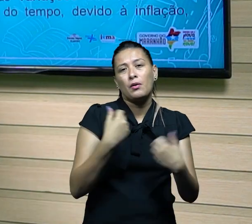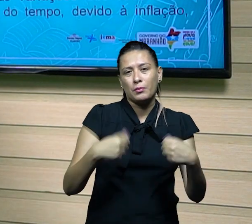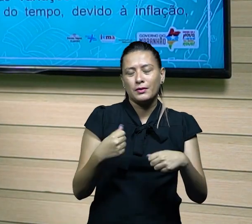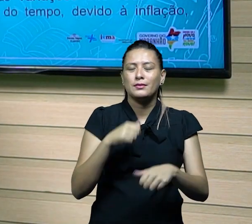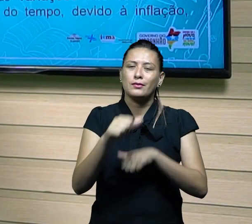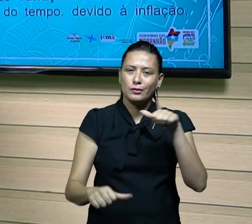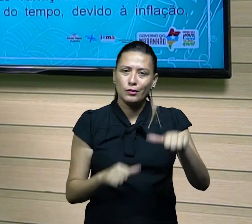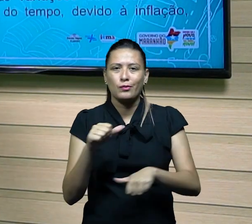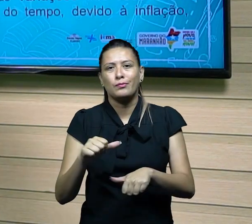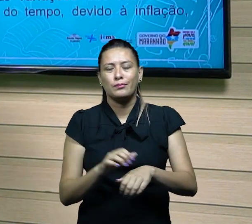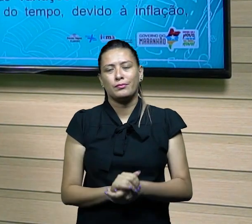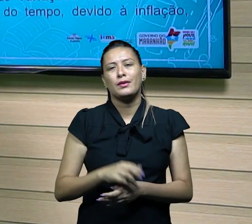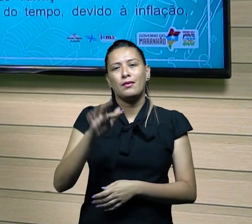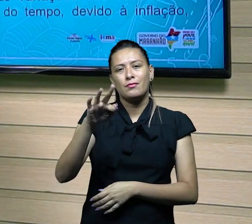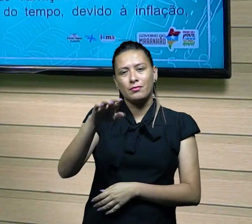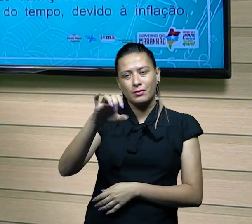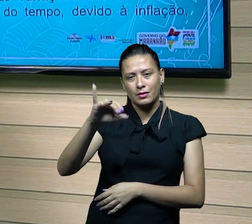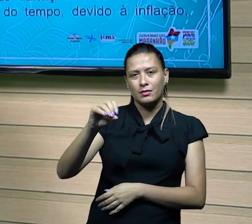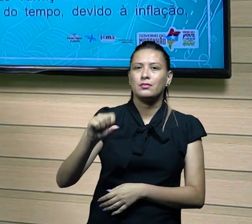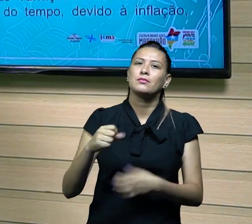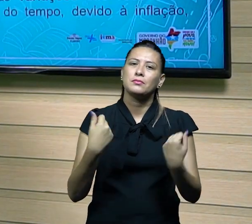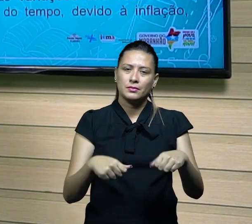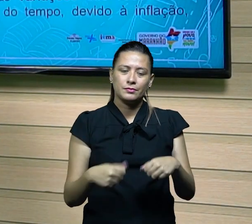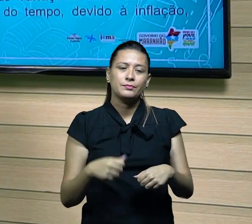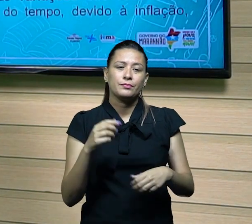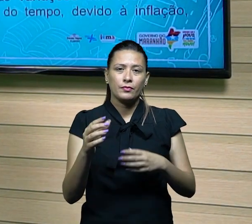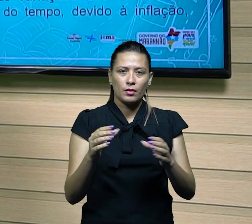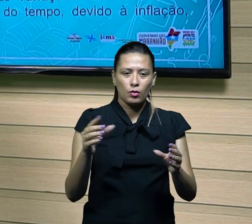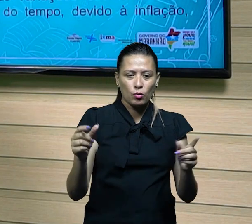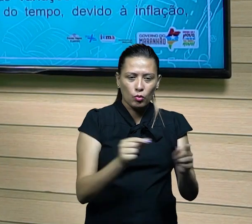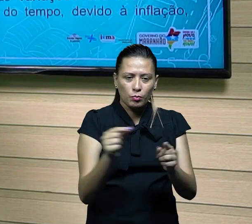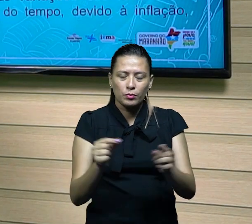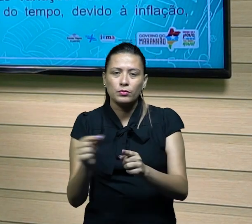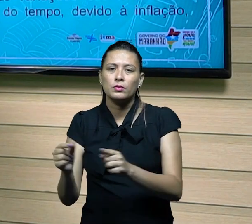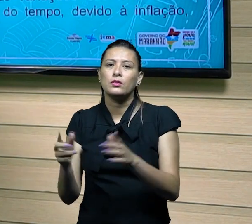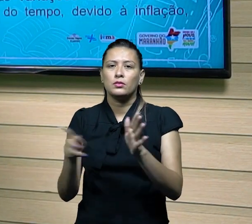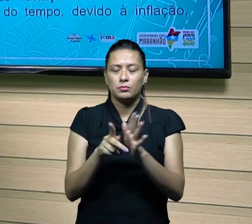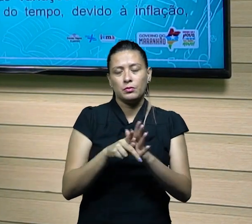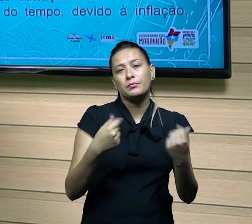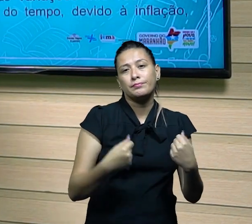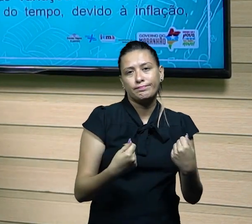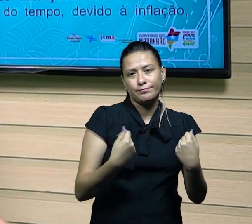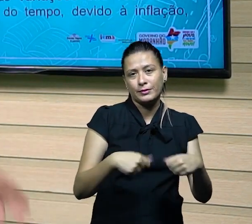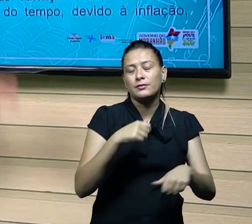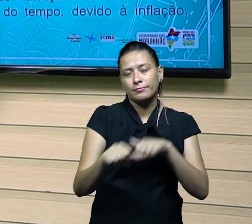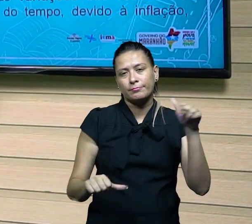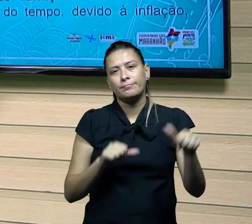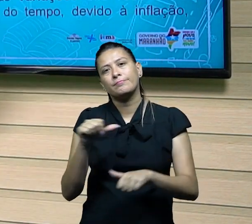desvalorizados, começam a ser desgastados, ok? E, consequentemente, o meu veículo que eu adquiri, ele sofre desvalorização, porque